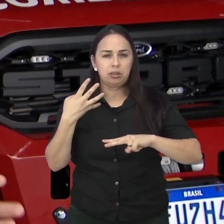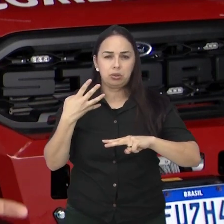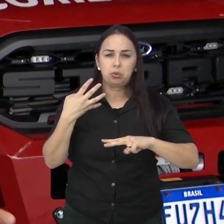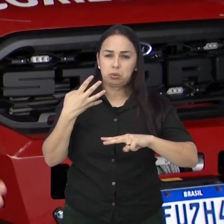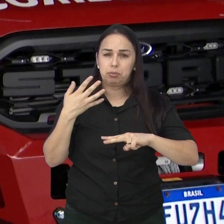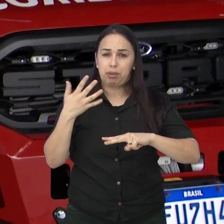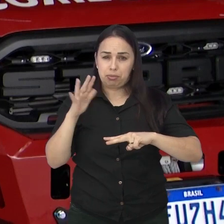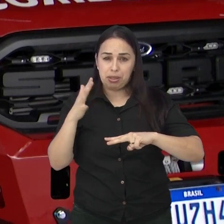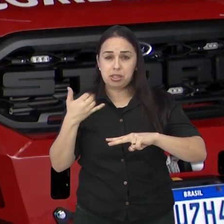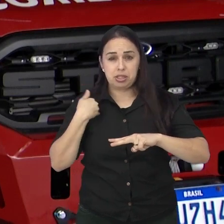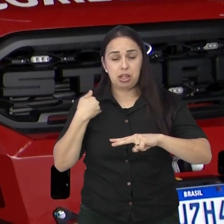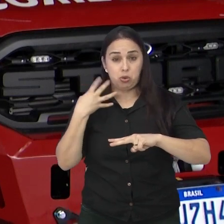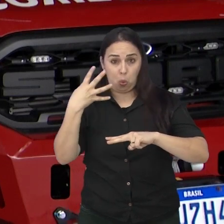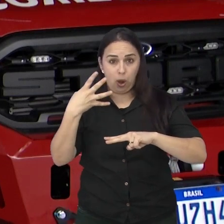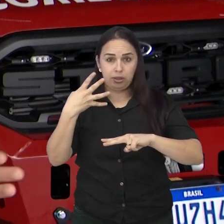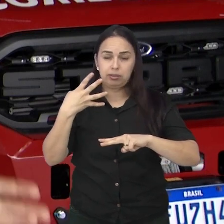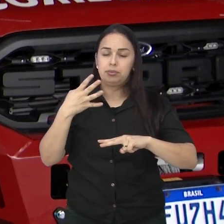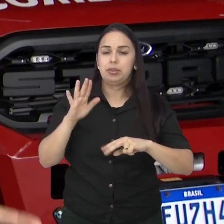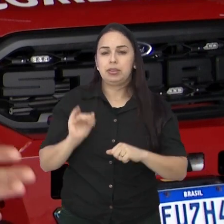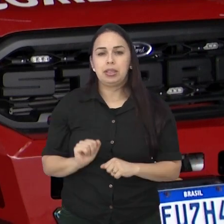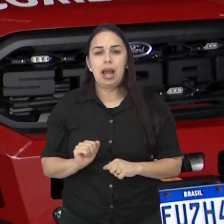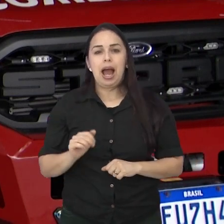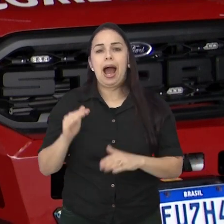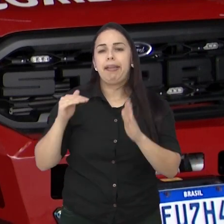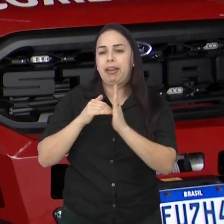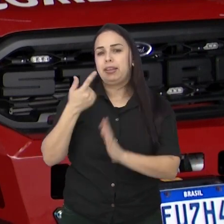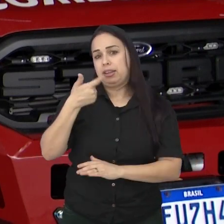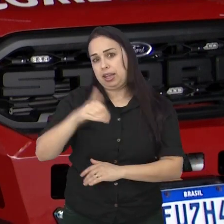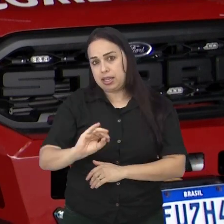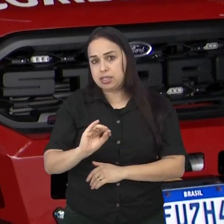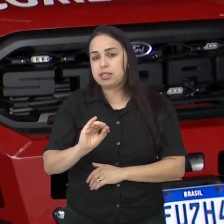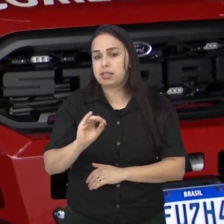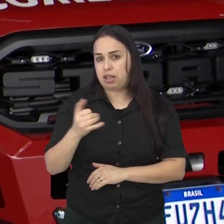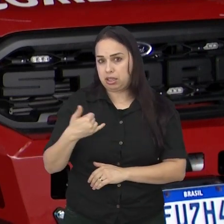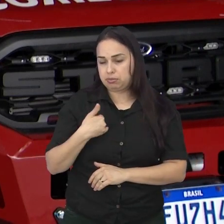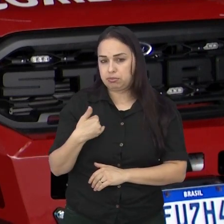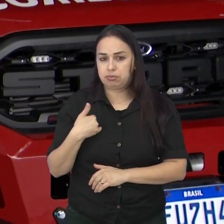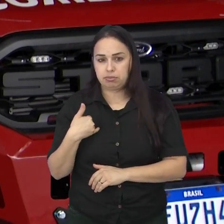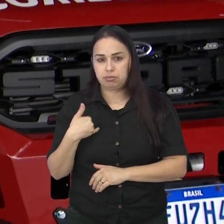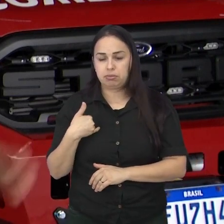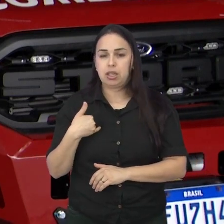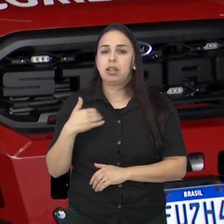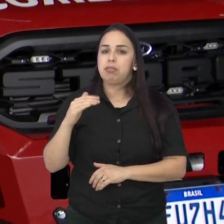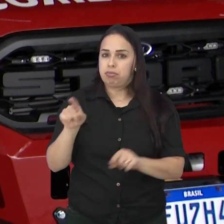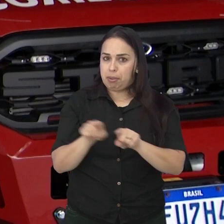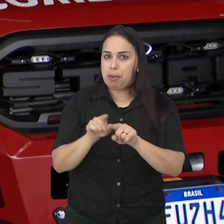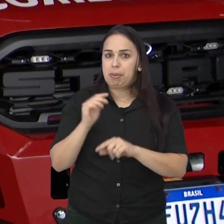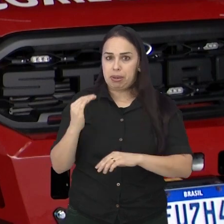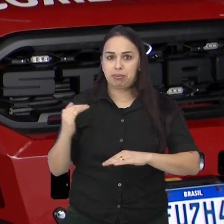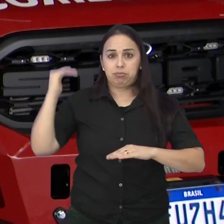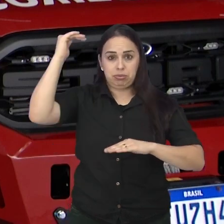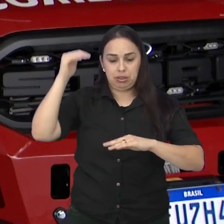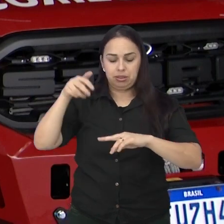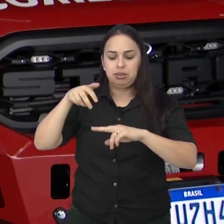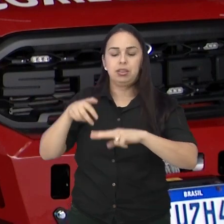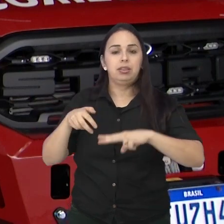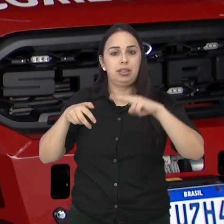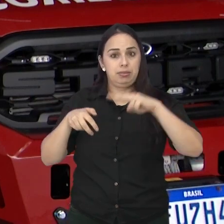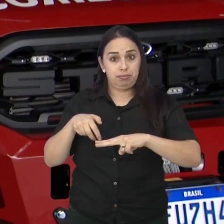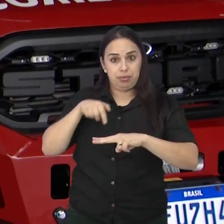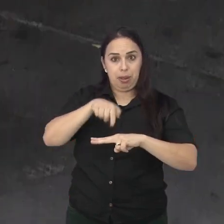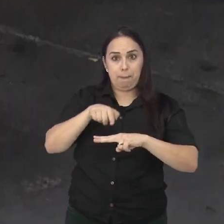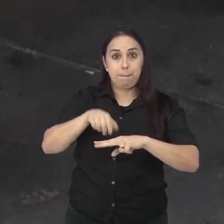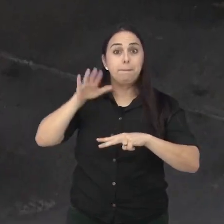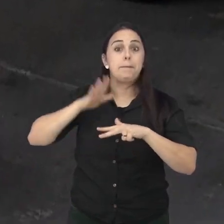4 anos, mais ou menos, né, até os 10 anos. E adultos também, se posiciona